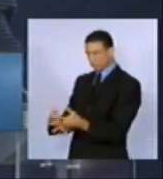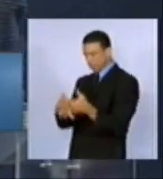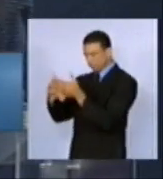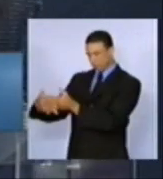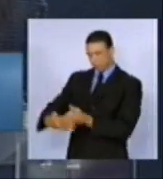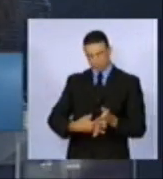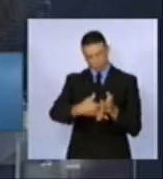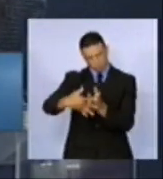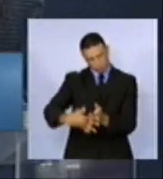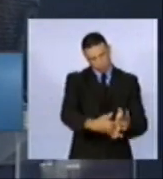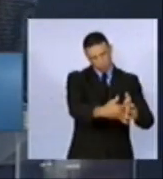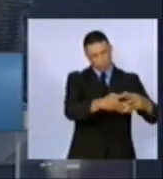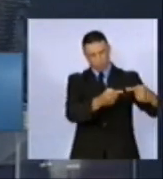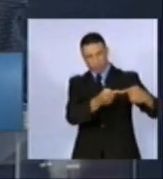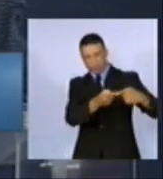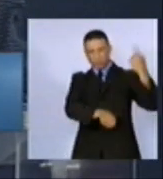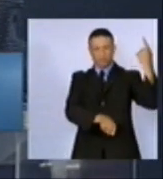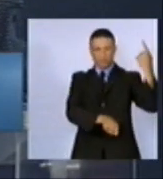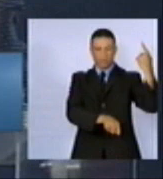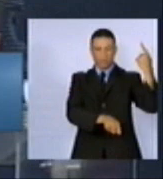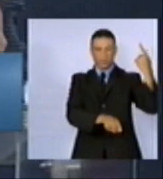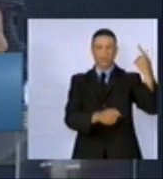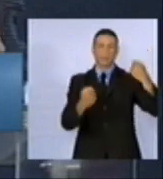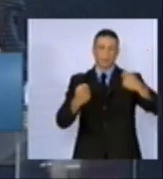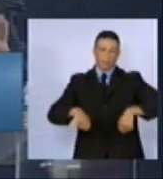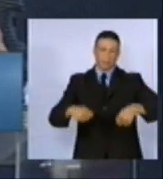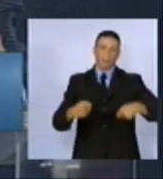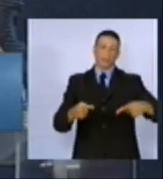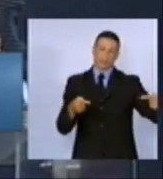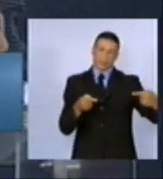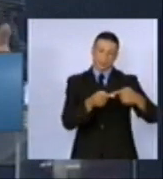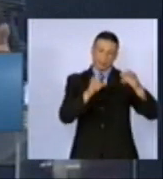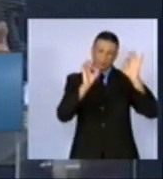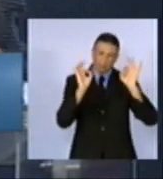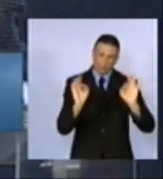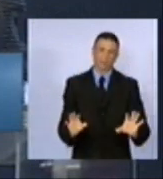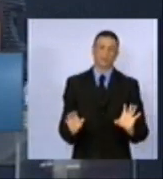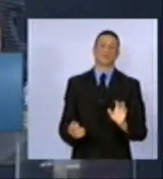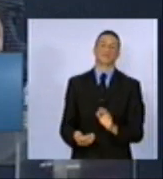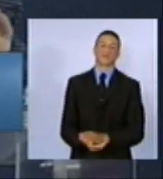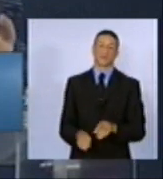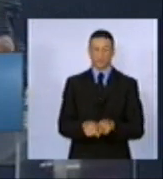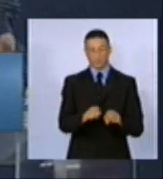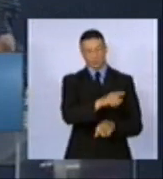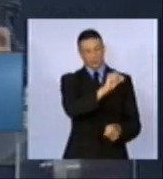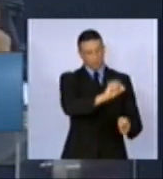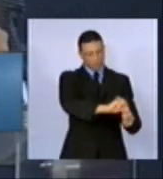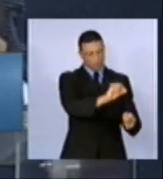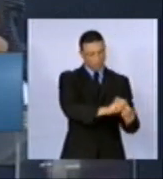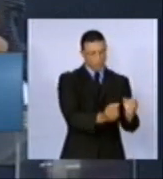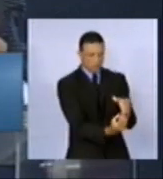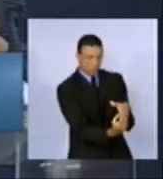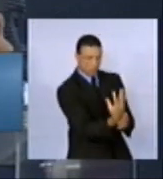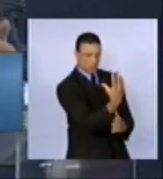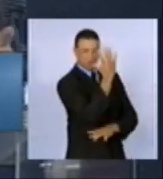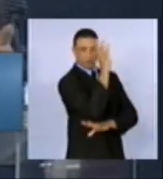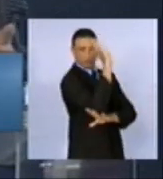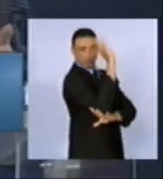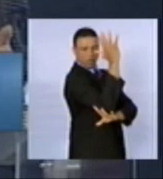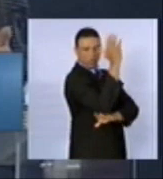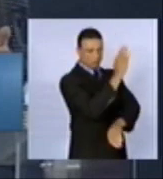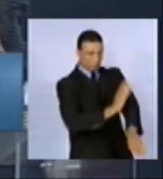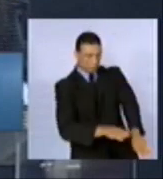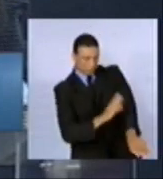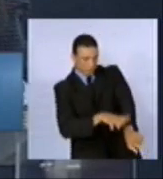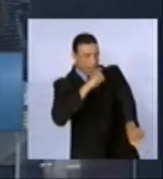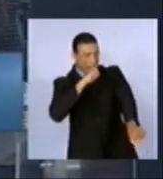um um uma outra eh um mecanismo e a necessidade de se alterar o espaçamento entre linhas para o plantio